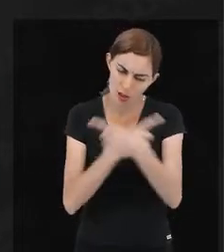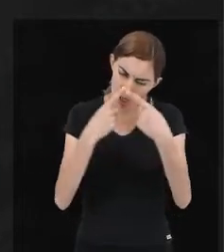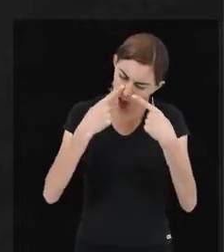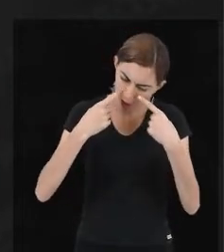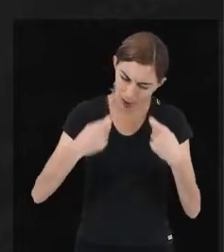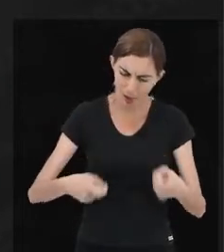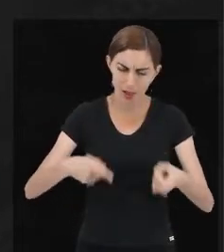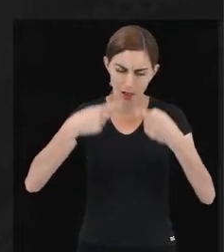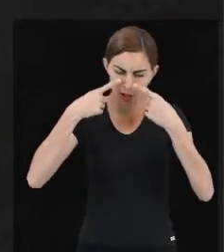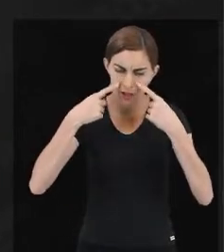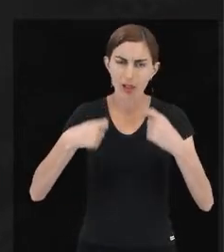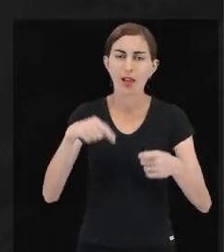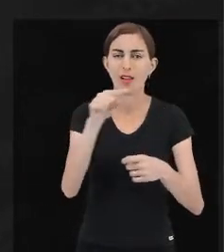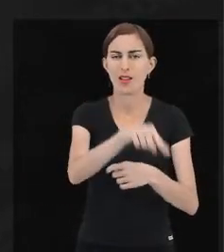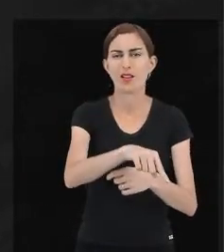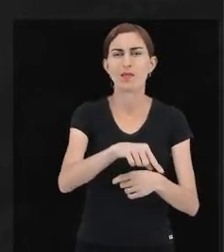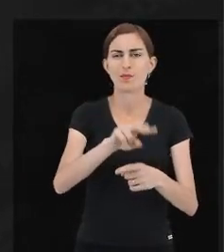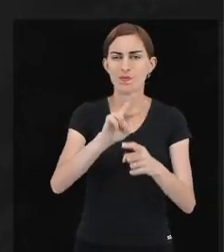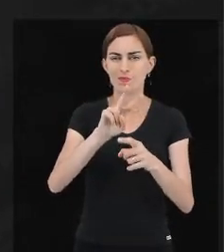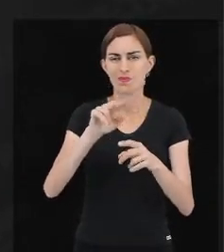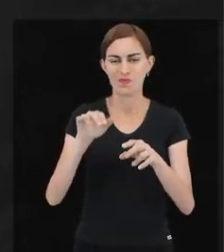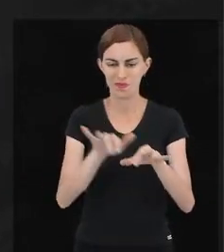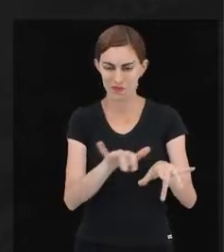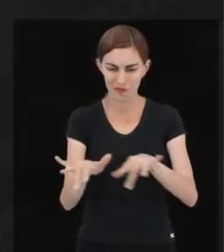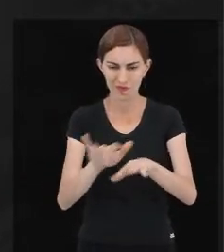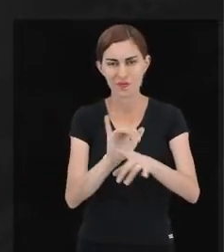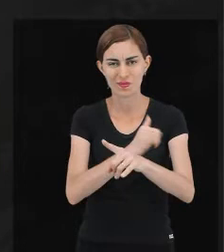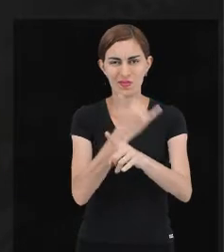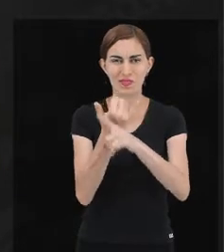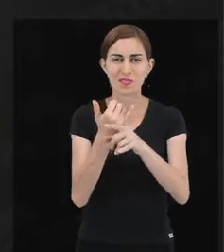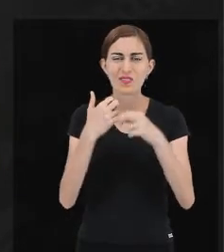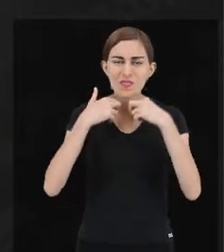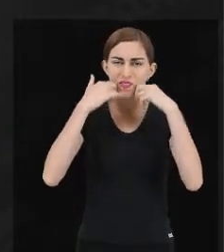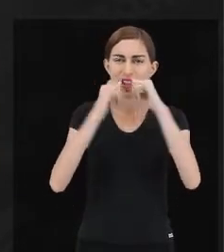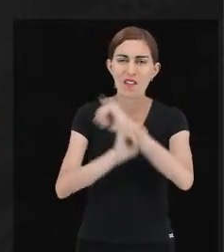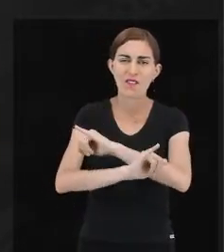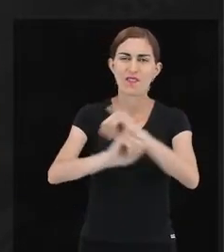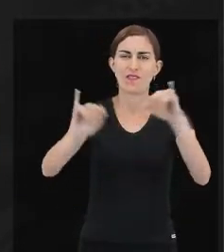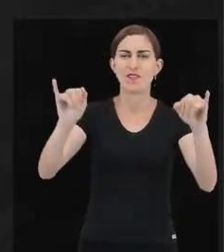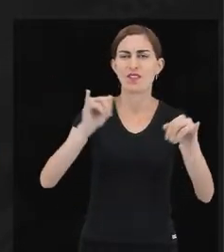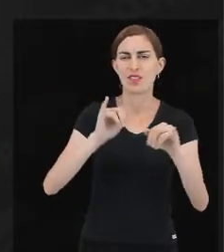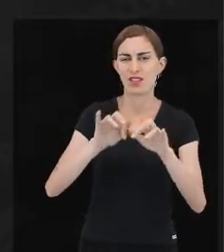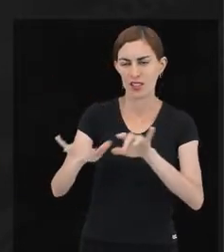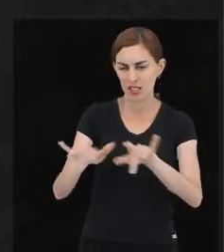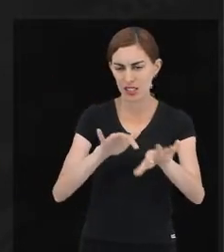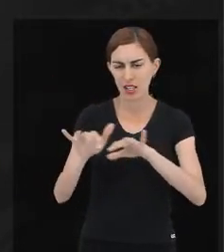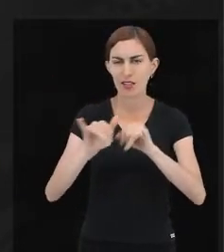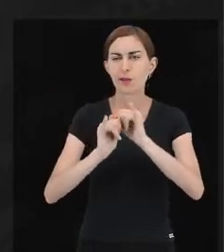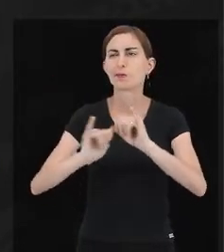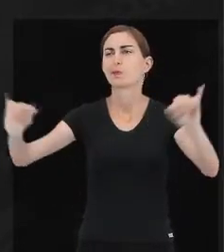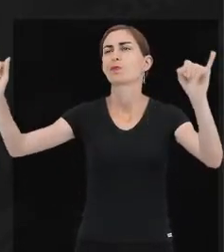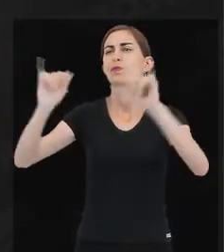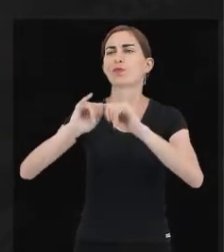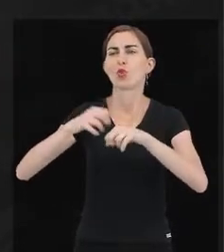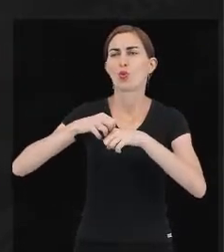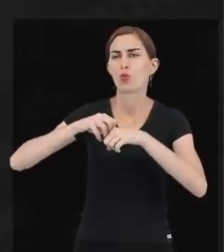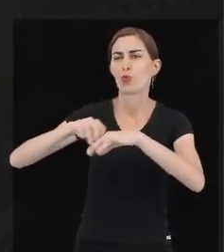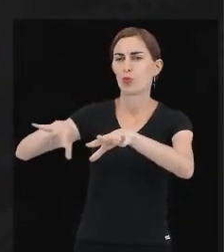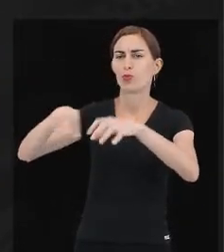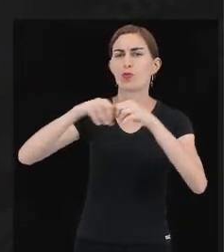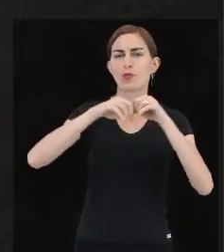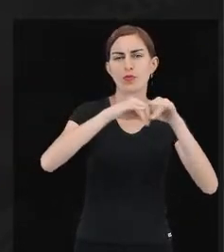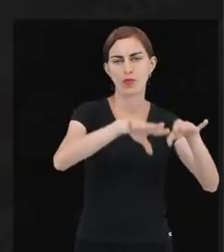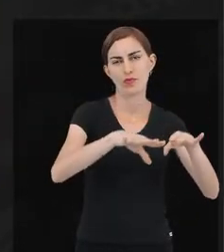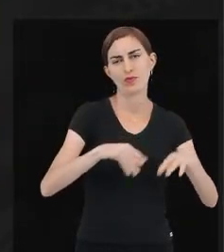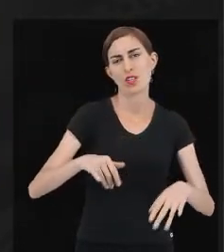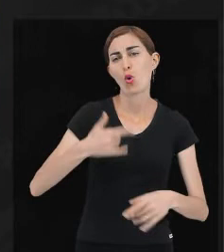estudante aos prantos e descobre que esta foi vítima da exposição de sua intimidade na internet, sendo que as imagens foram divulgadas pelo seu